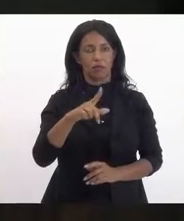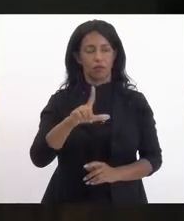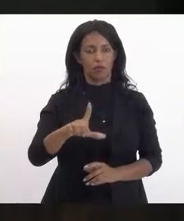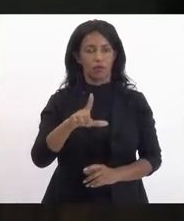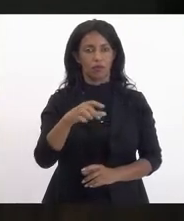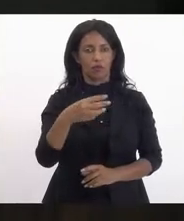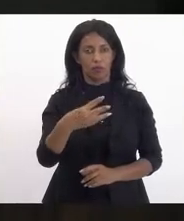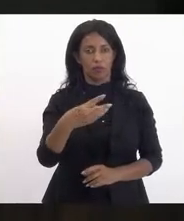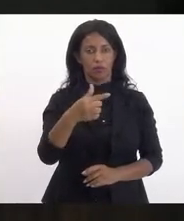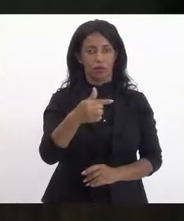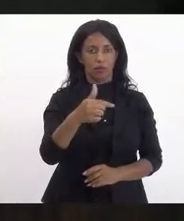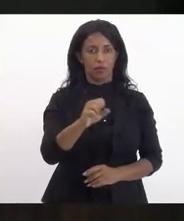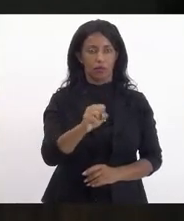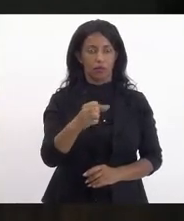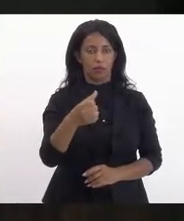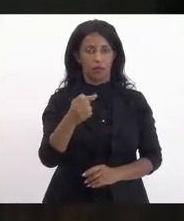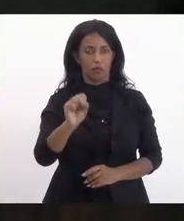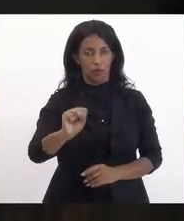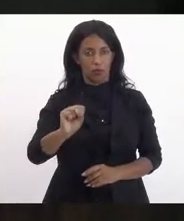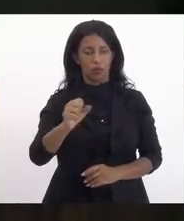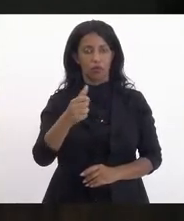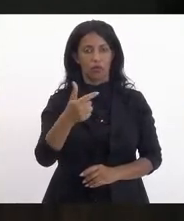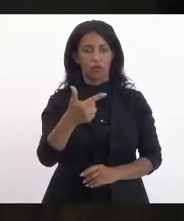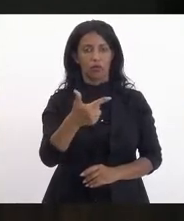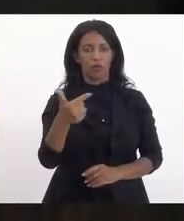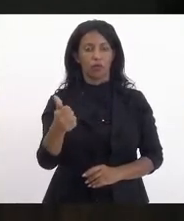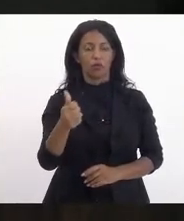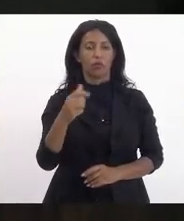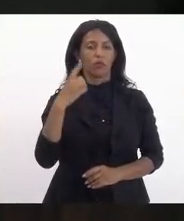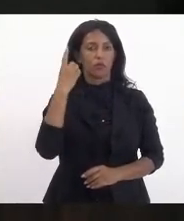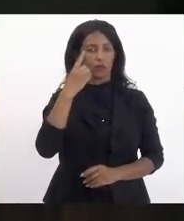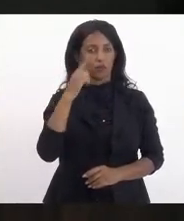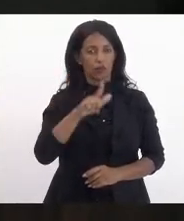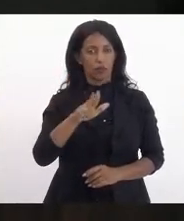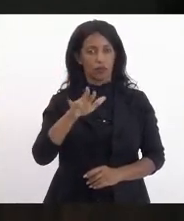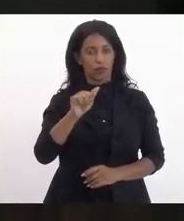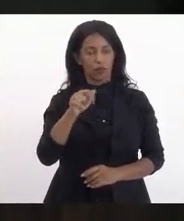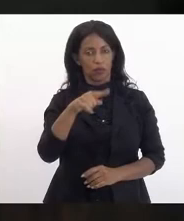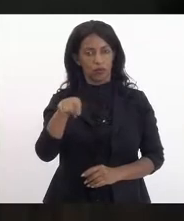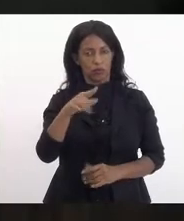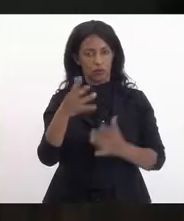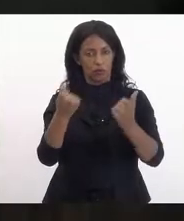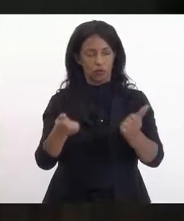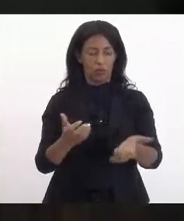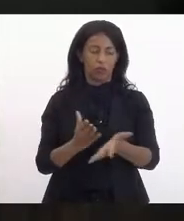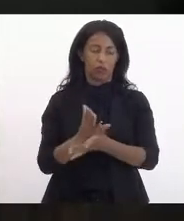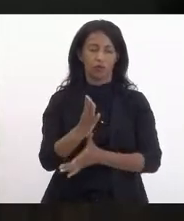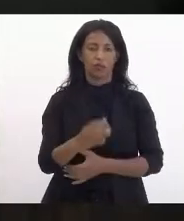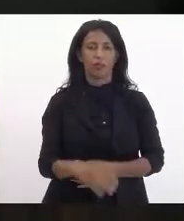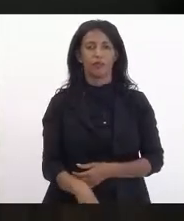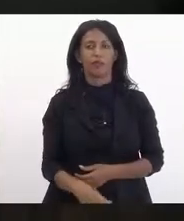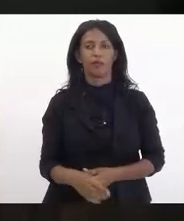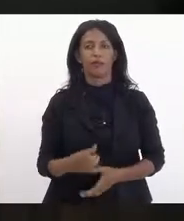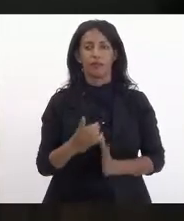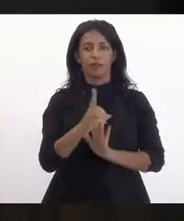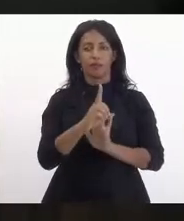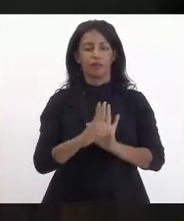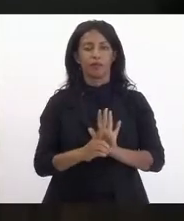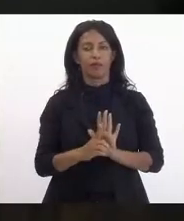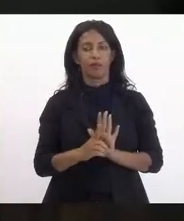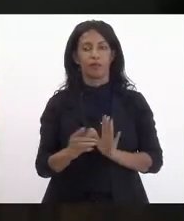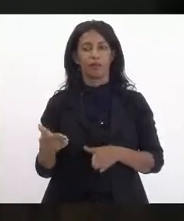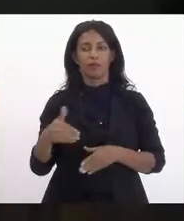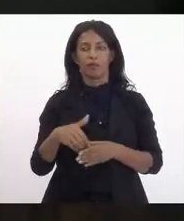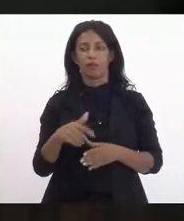lei 3.708/2021, do deputado Luiz Martins. Senhores que aprovam, permaneçam como estão, aprovado. Para a declaração de votos,